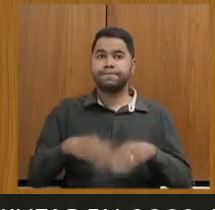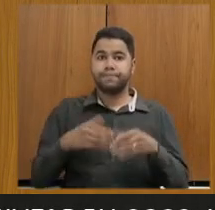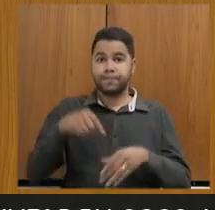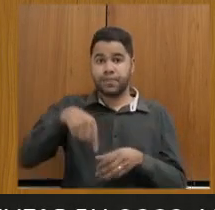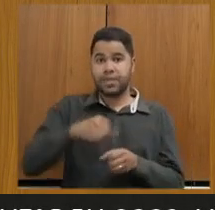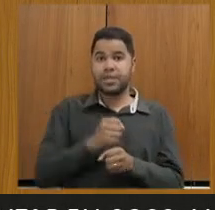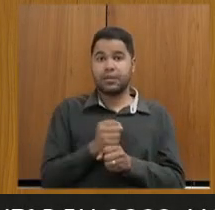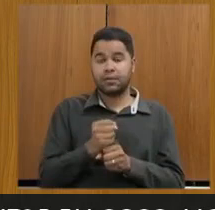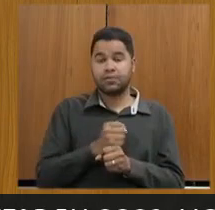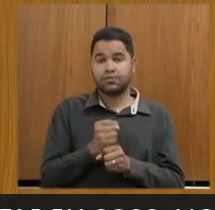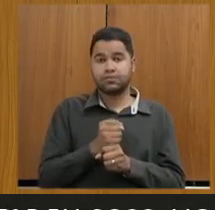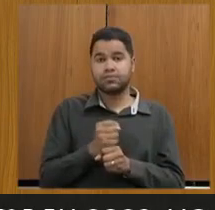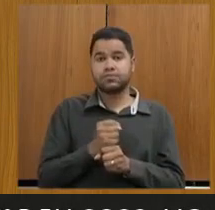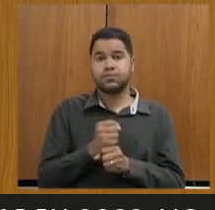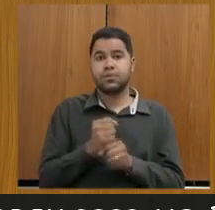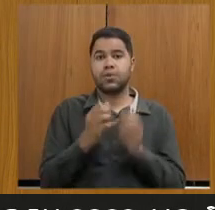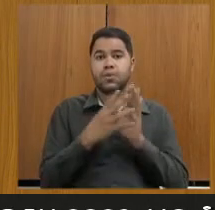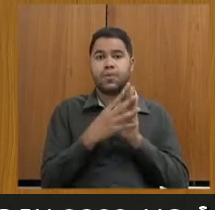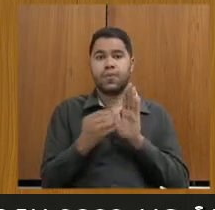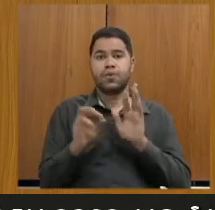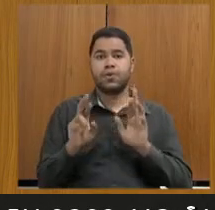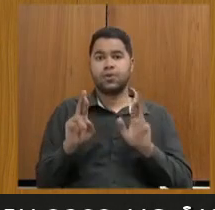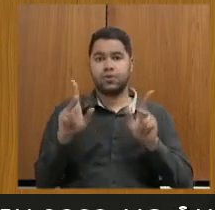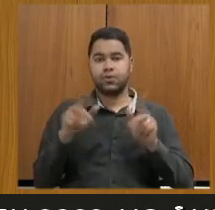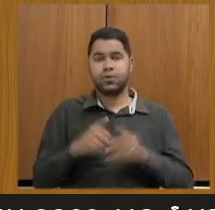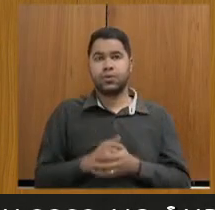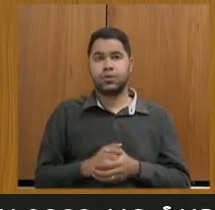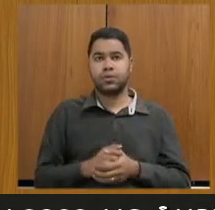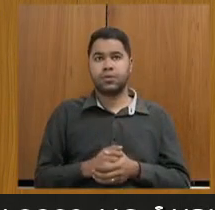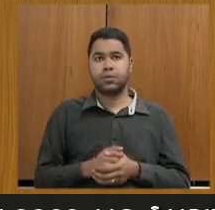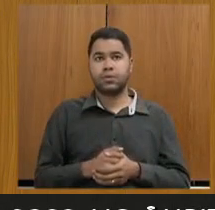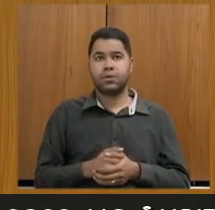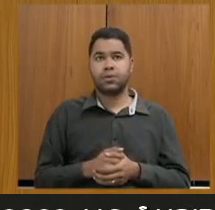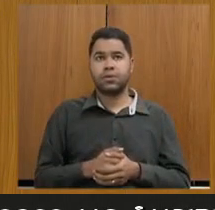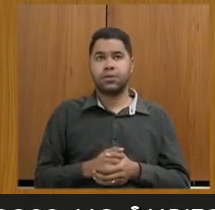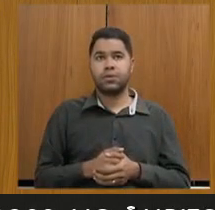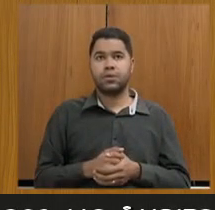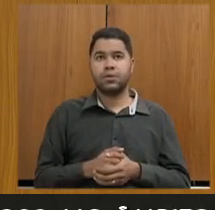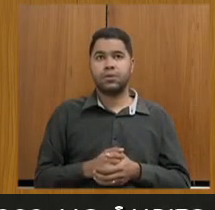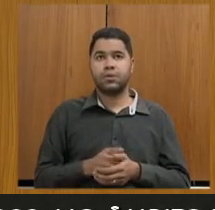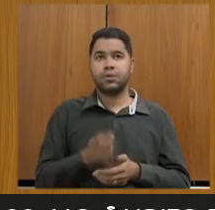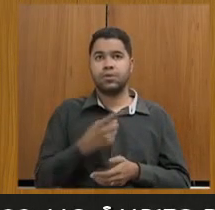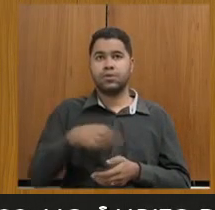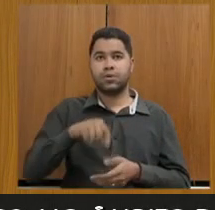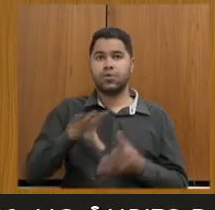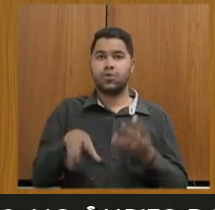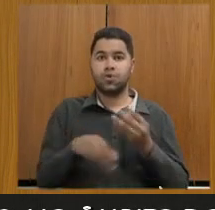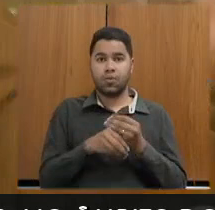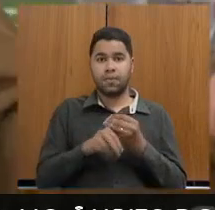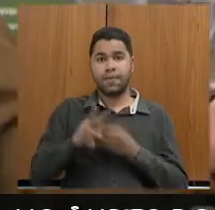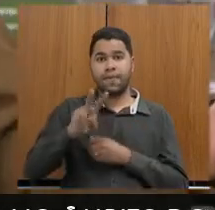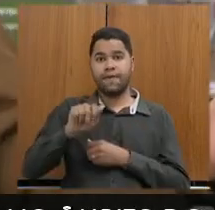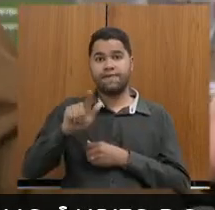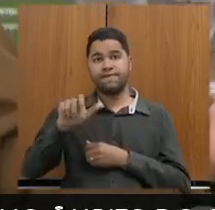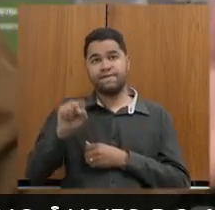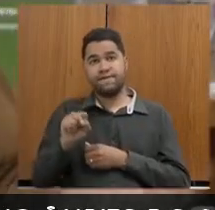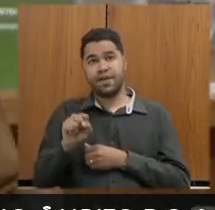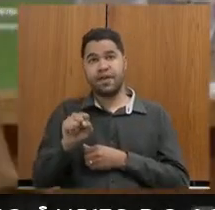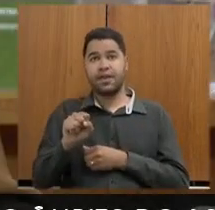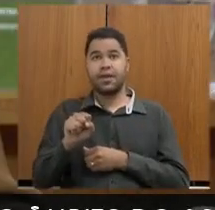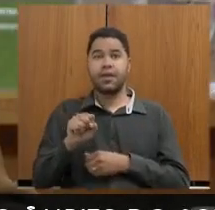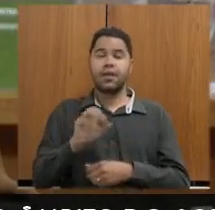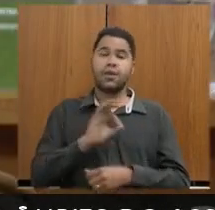gente fez esse ano ele ele foi do modelo diferente então assim é a gente vai completando as vagas só que às vezes